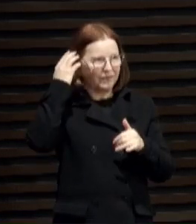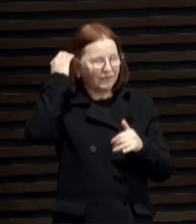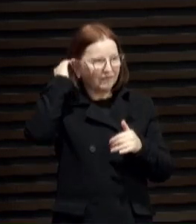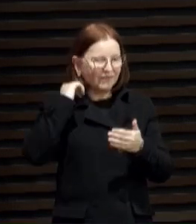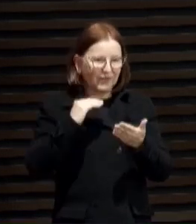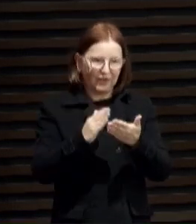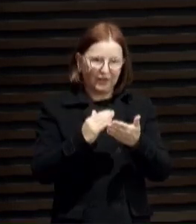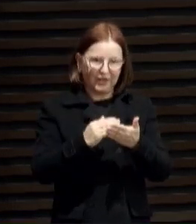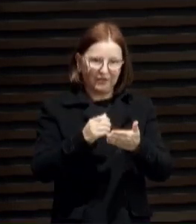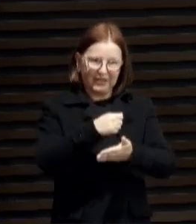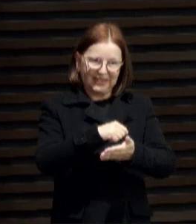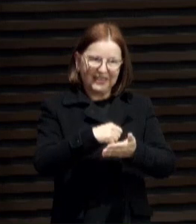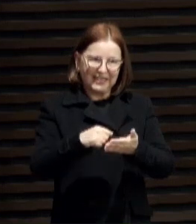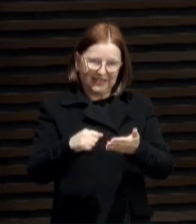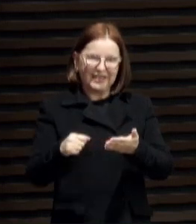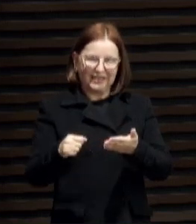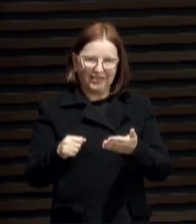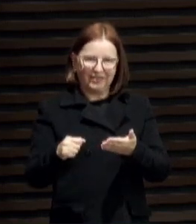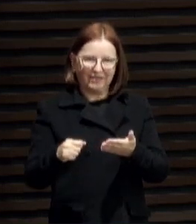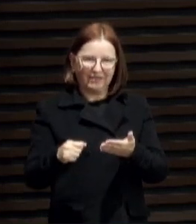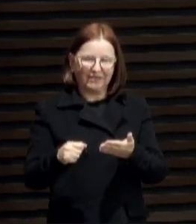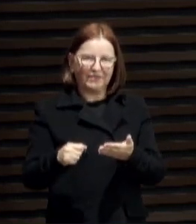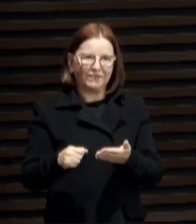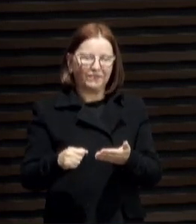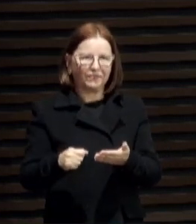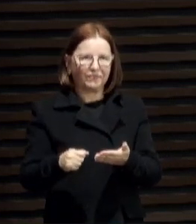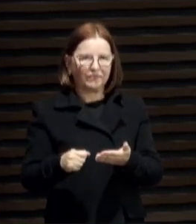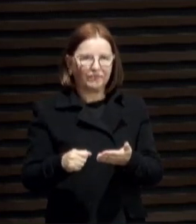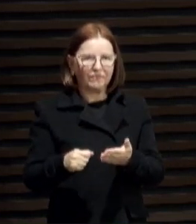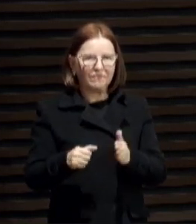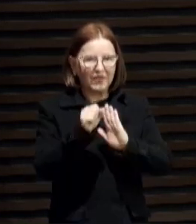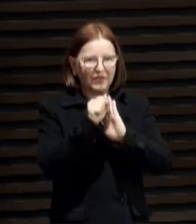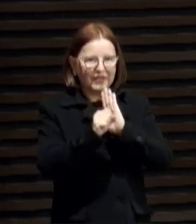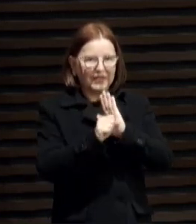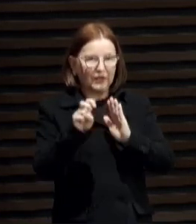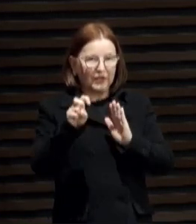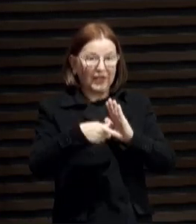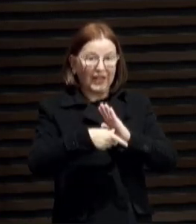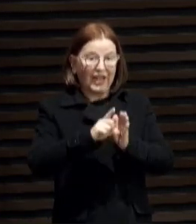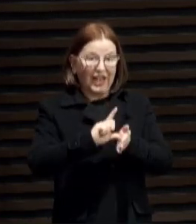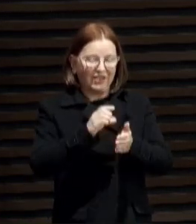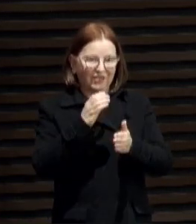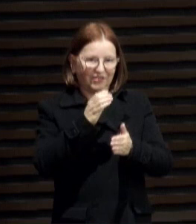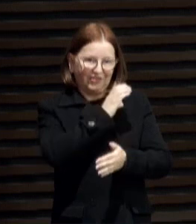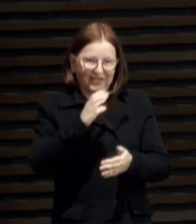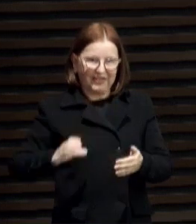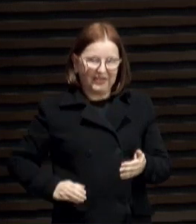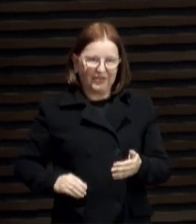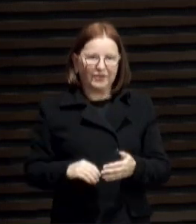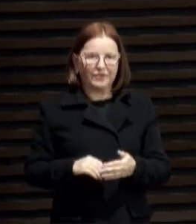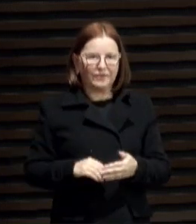em meados do século V a.C. e é composto por 4 capítulos. A